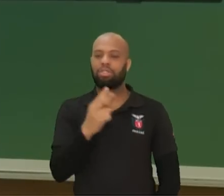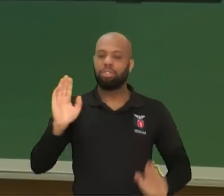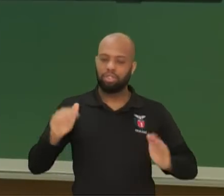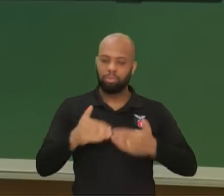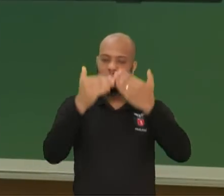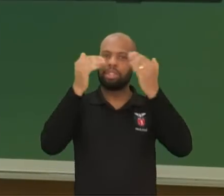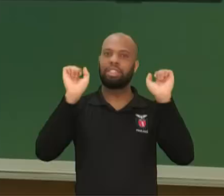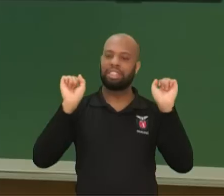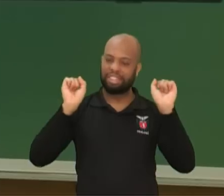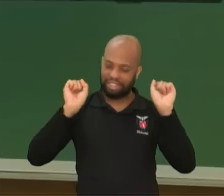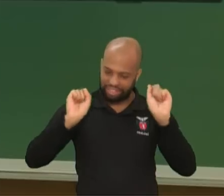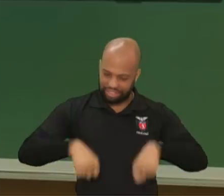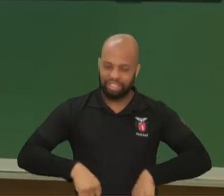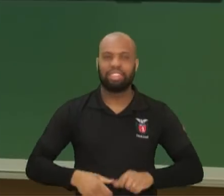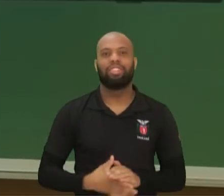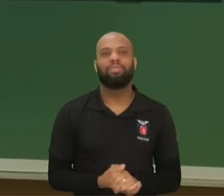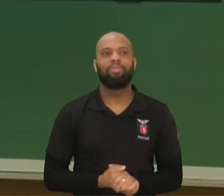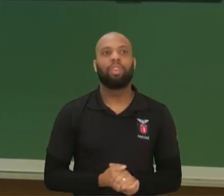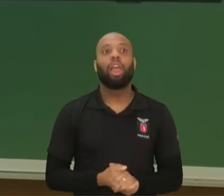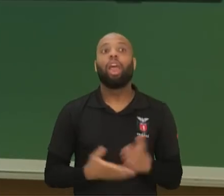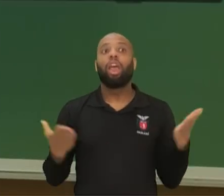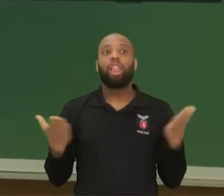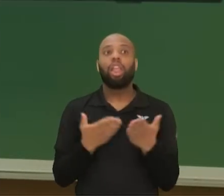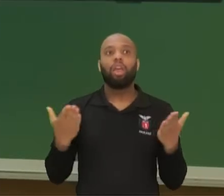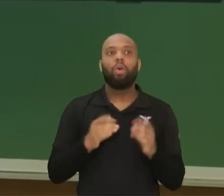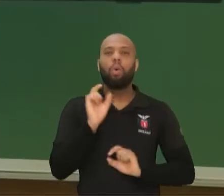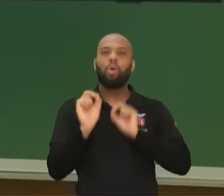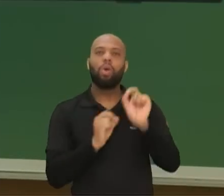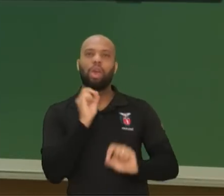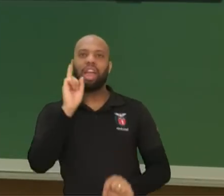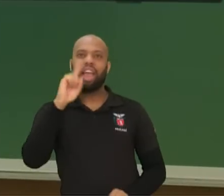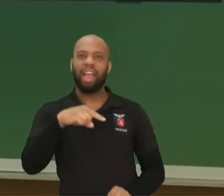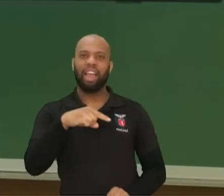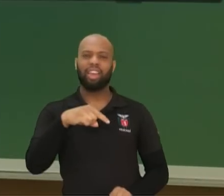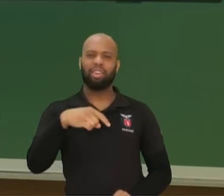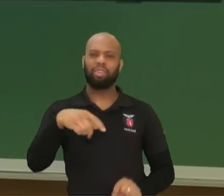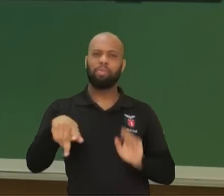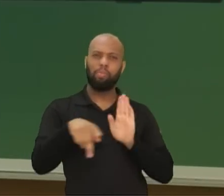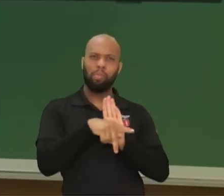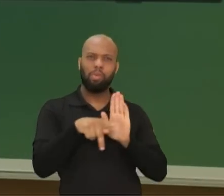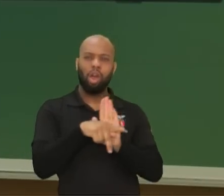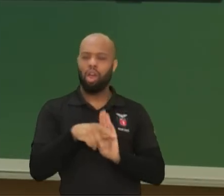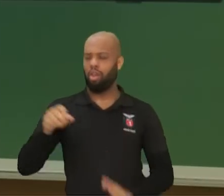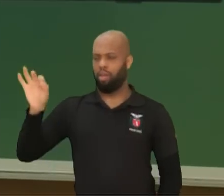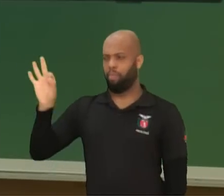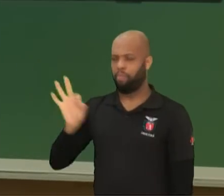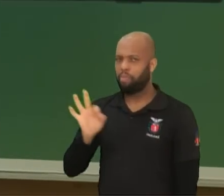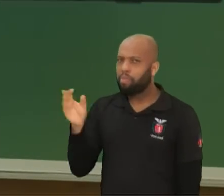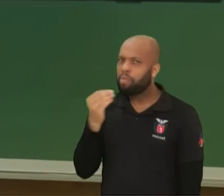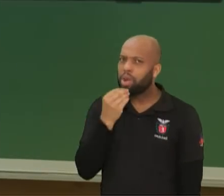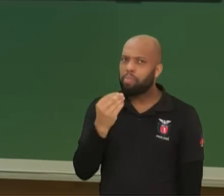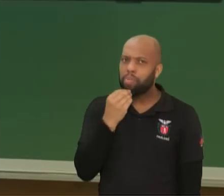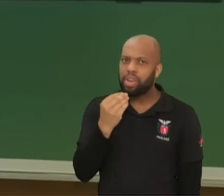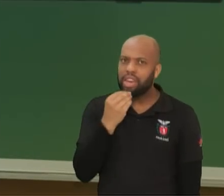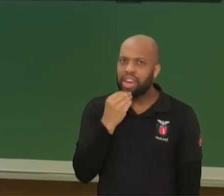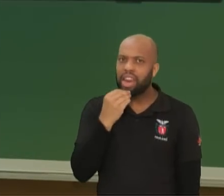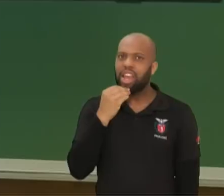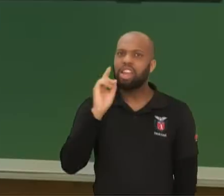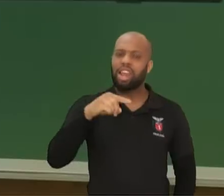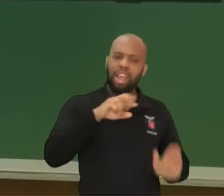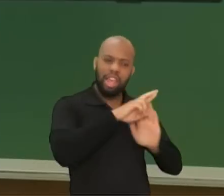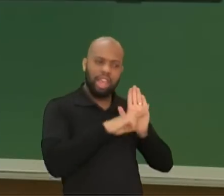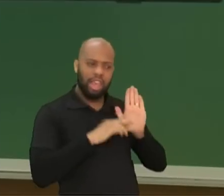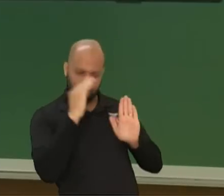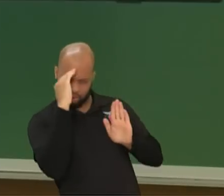equivalentes, né? Então, probabilidade condicional. Como assim? como a professora já falou, é uma condição. Então,